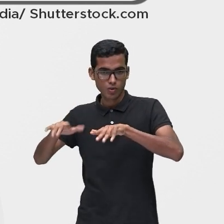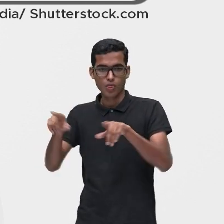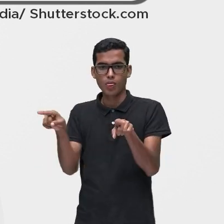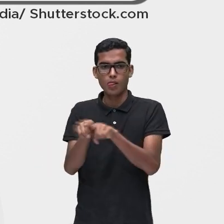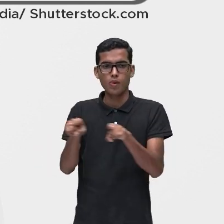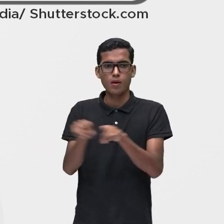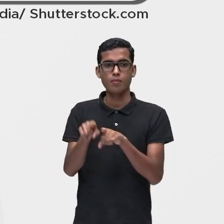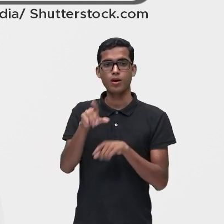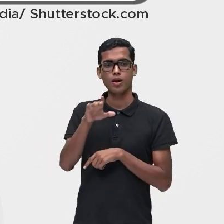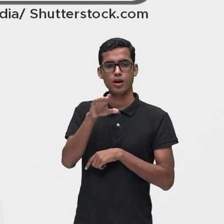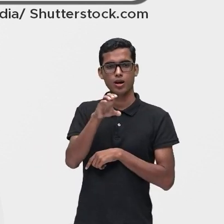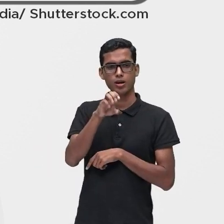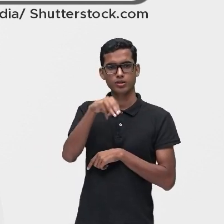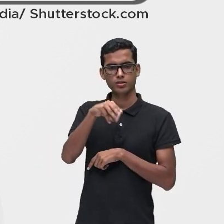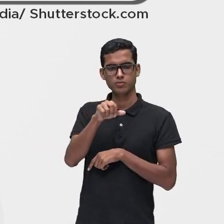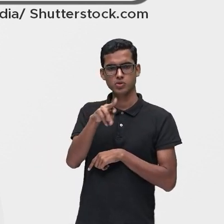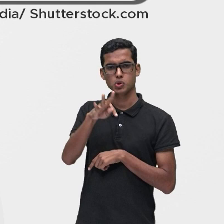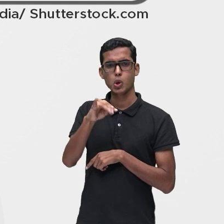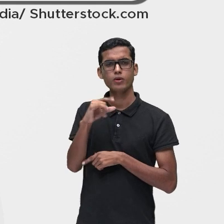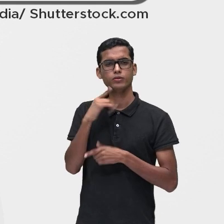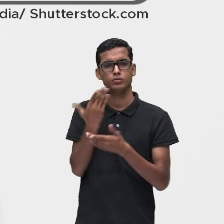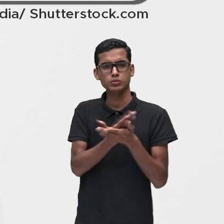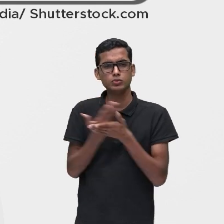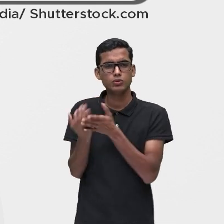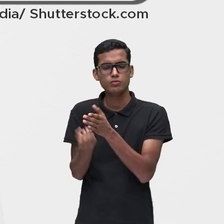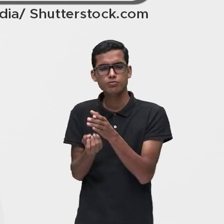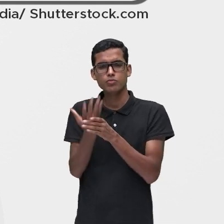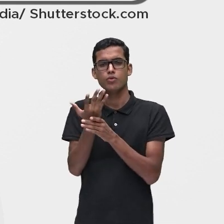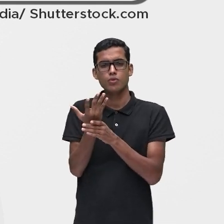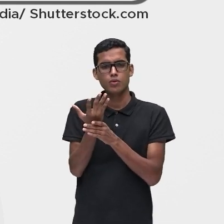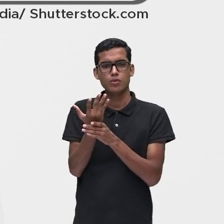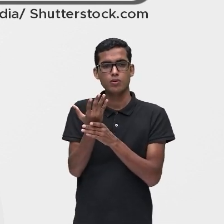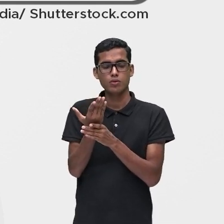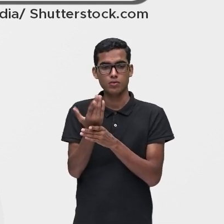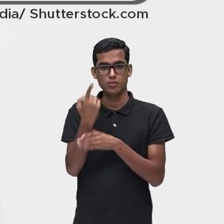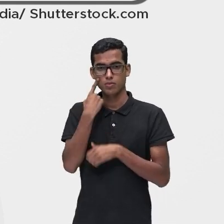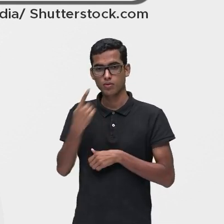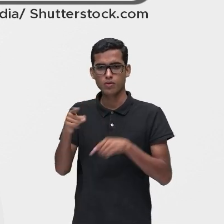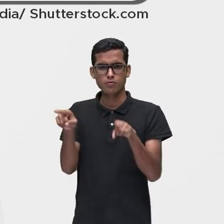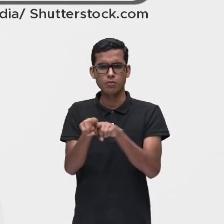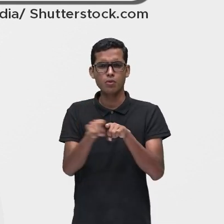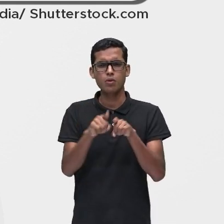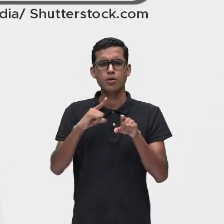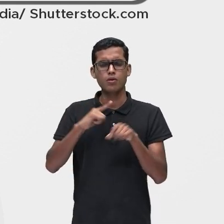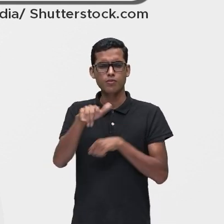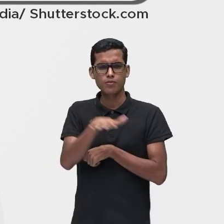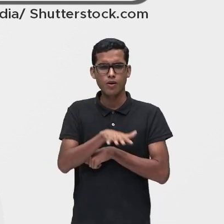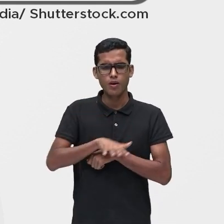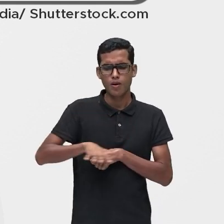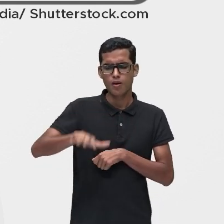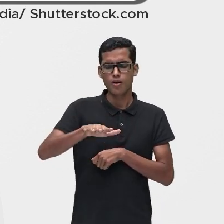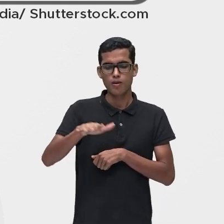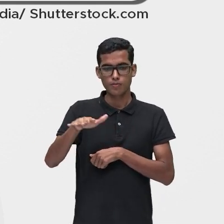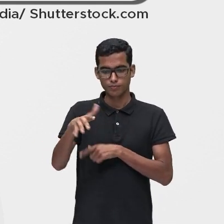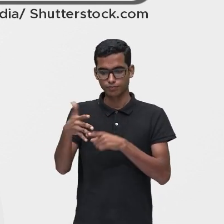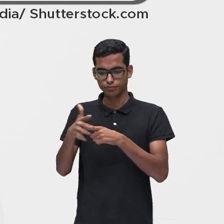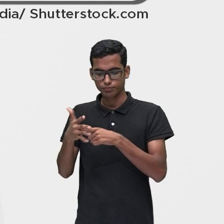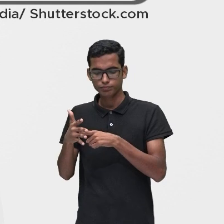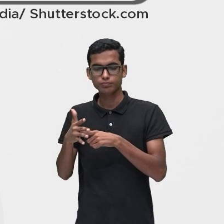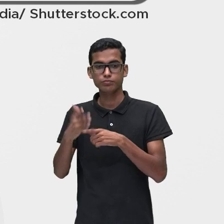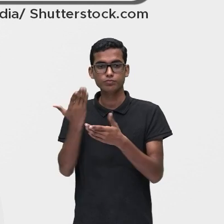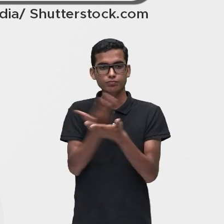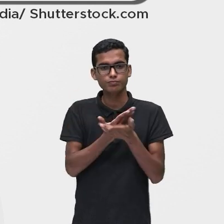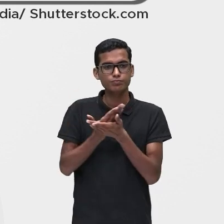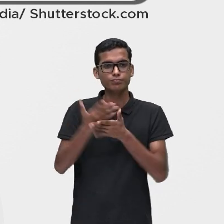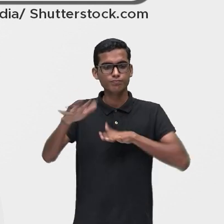origem a algum movimento. E a cinemática é a área da mecânica que estuda o